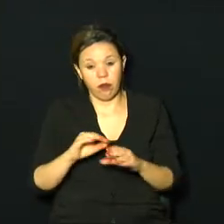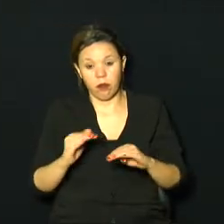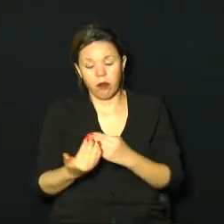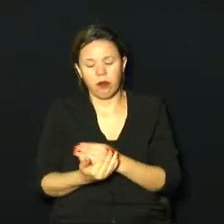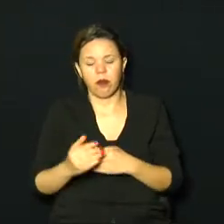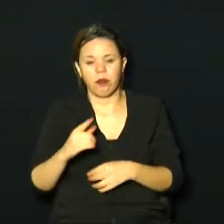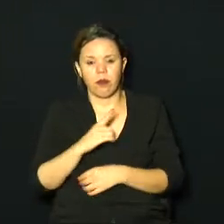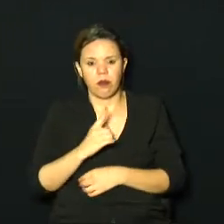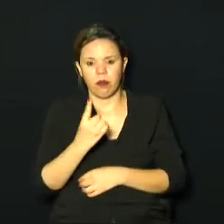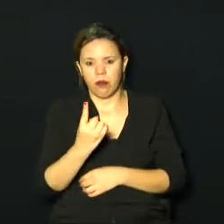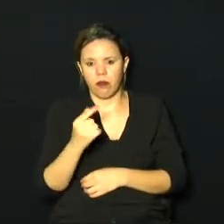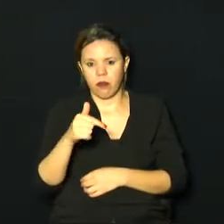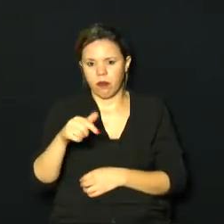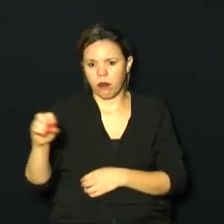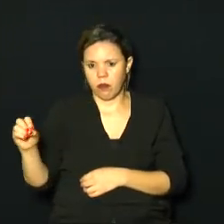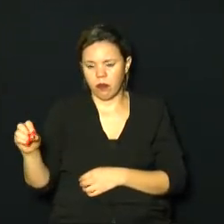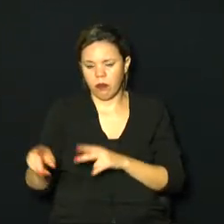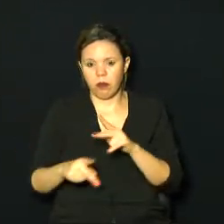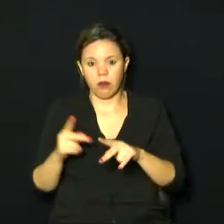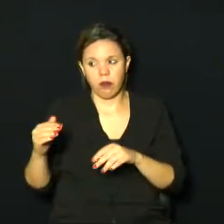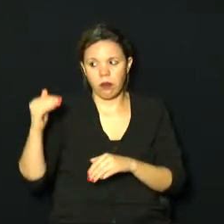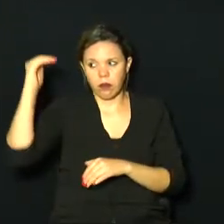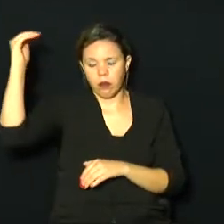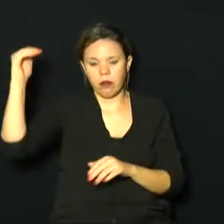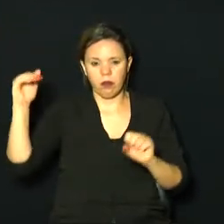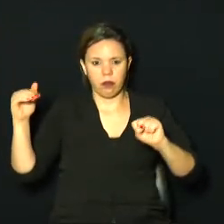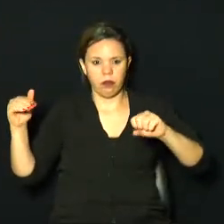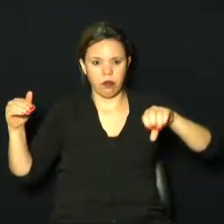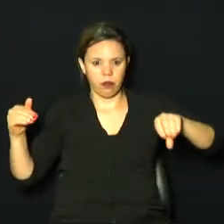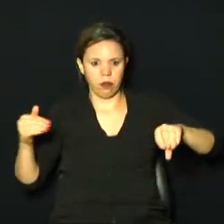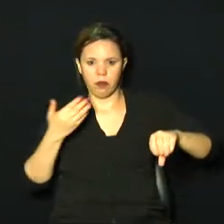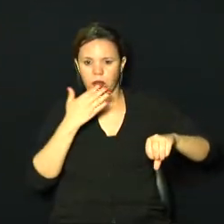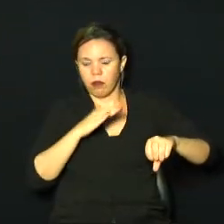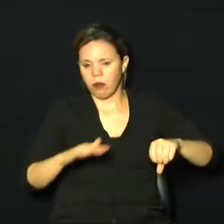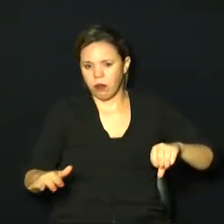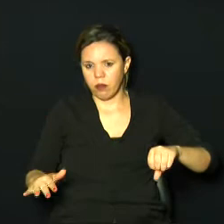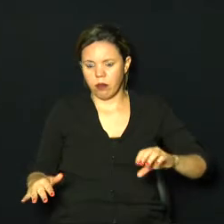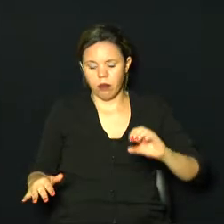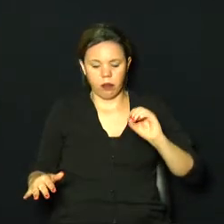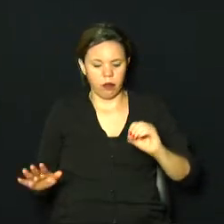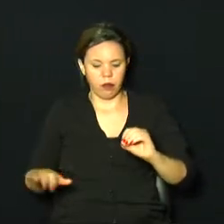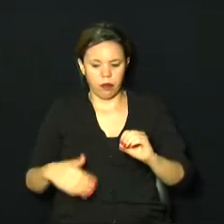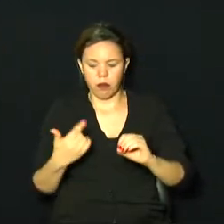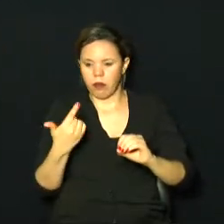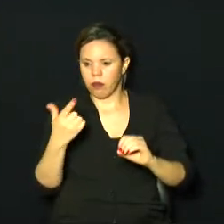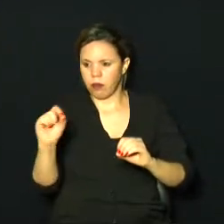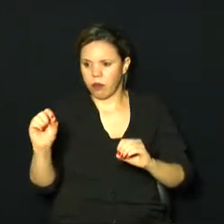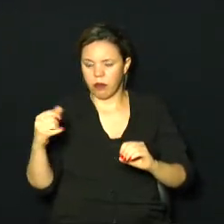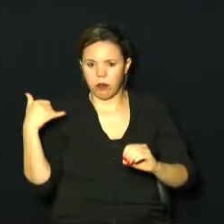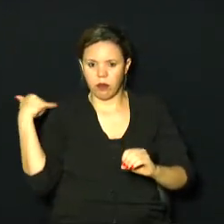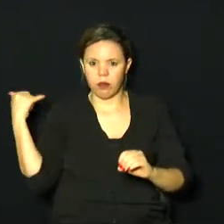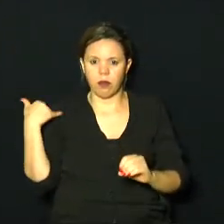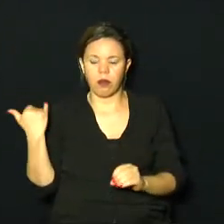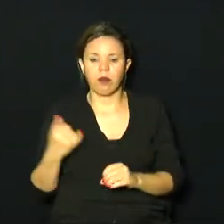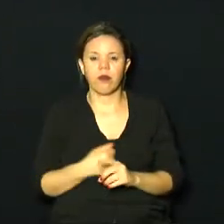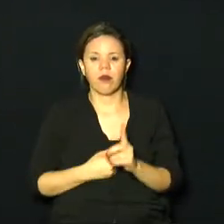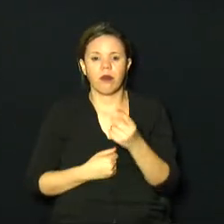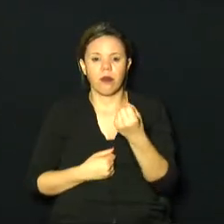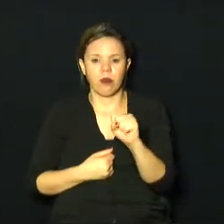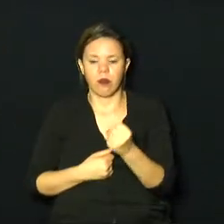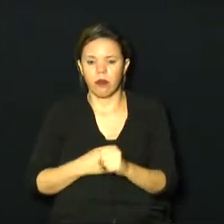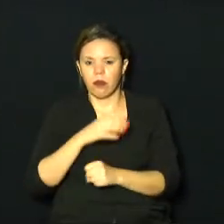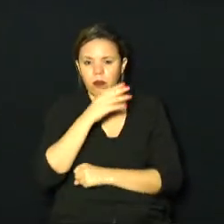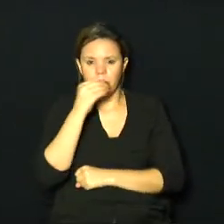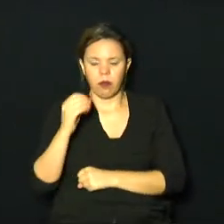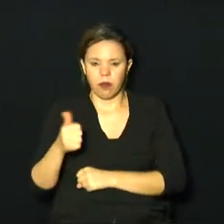170 adultos, 89 crianças de 0 a 10 anos, 18 adolescentes